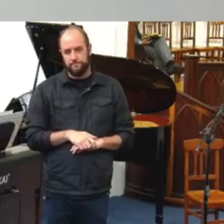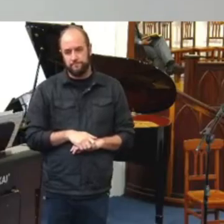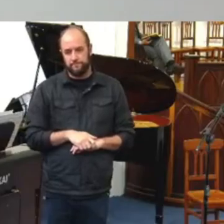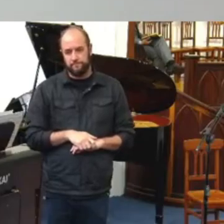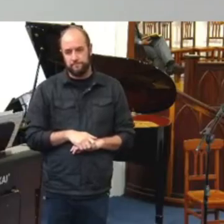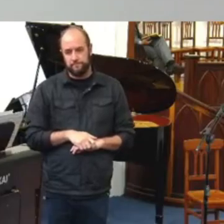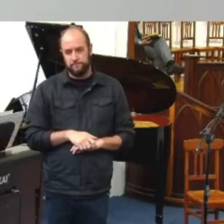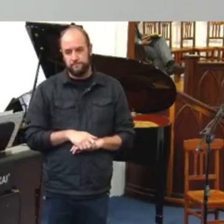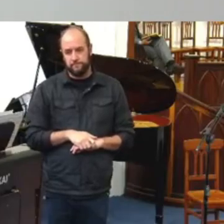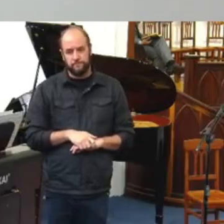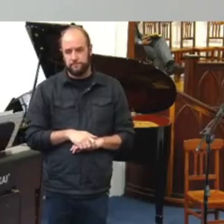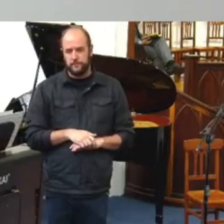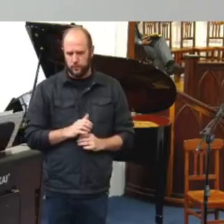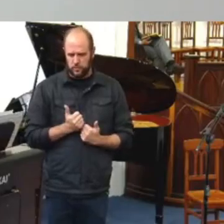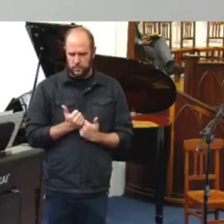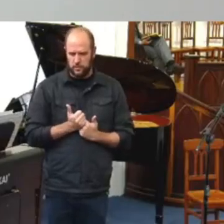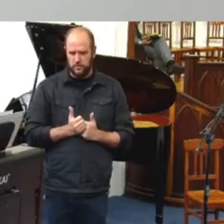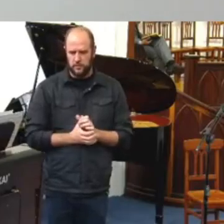Queridos,